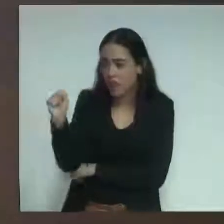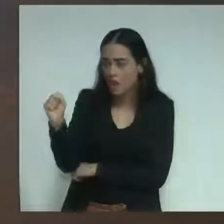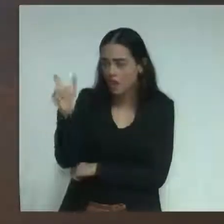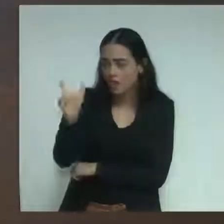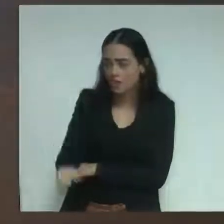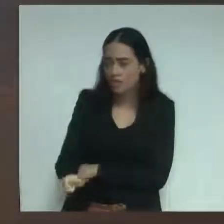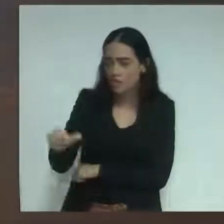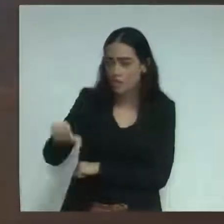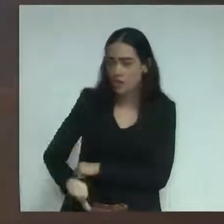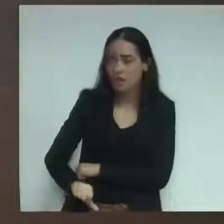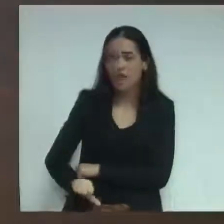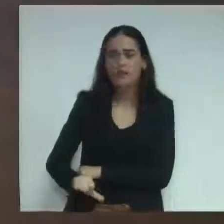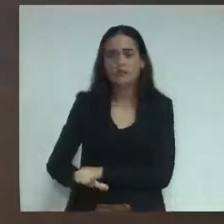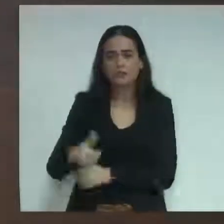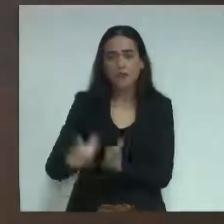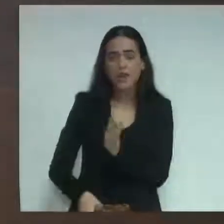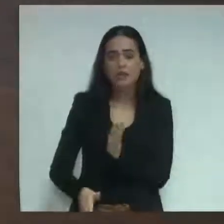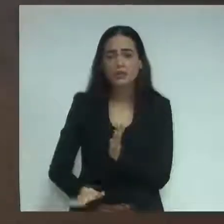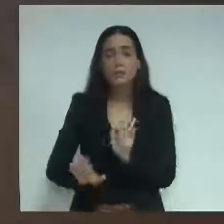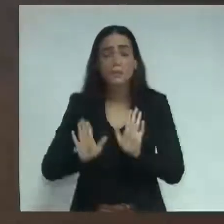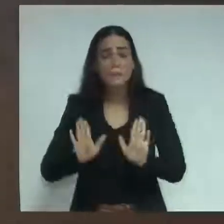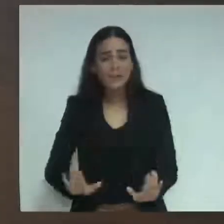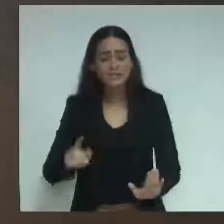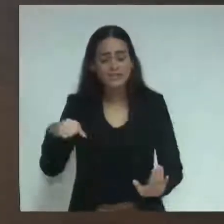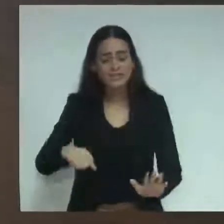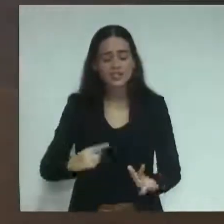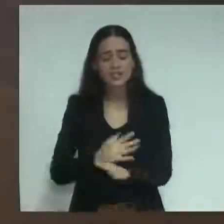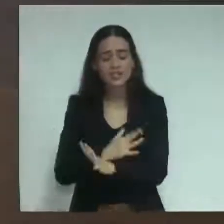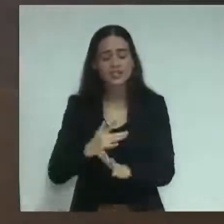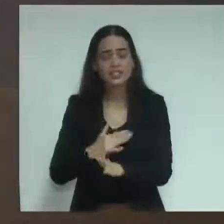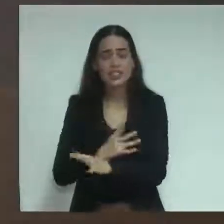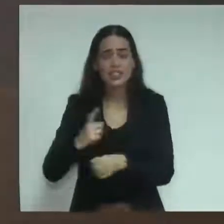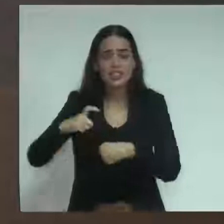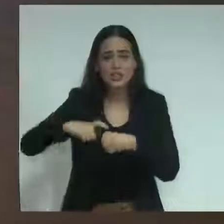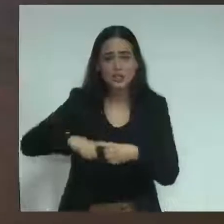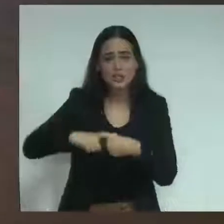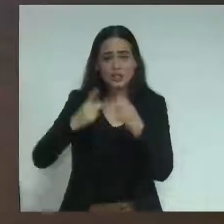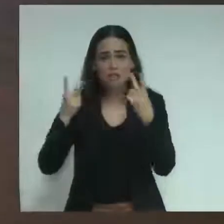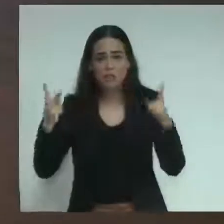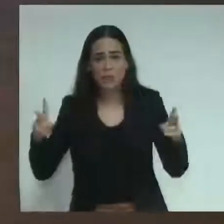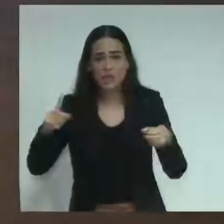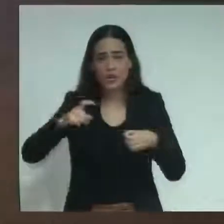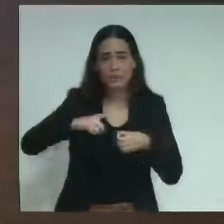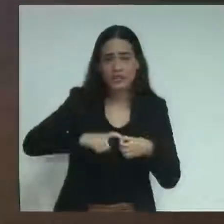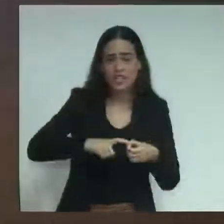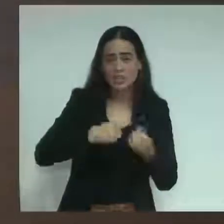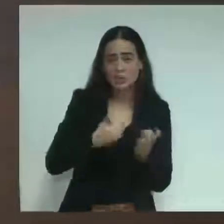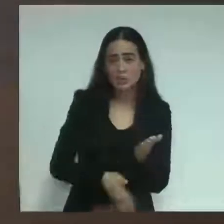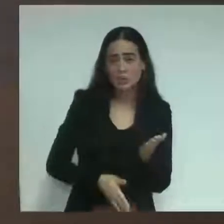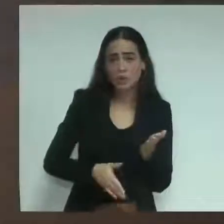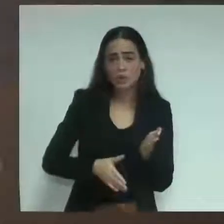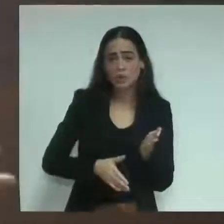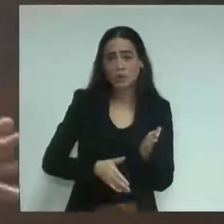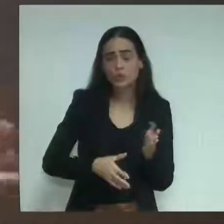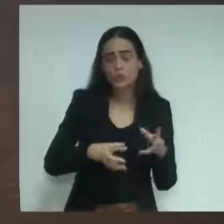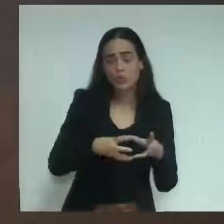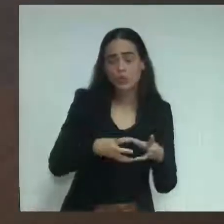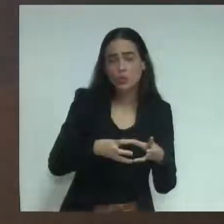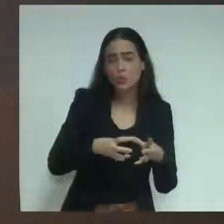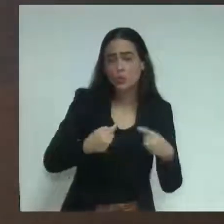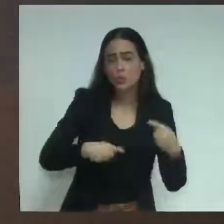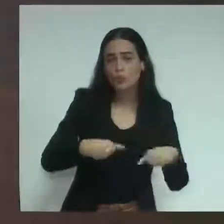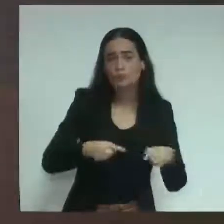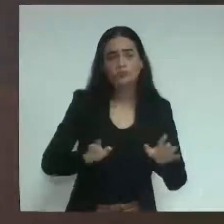cidade, ela não pode viver a custas de uma vitória ou derrota de um grupo político. Não me preocupo